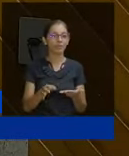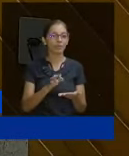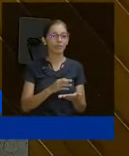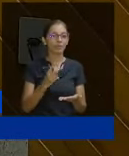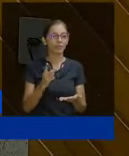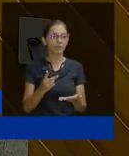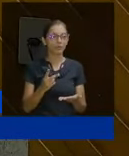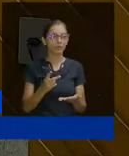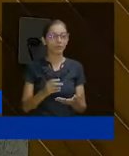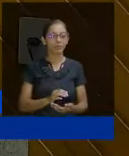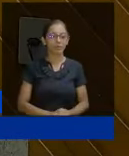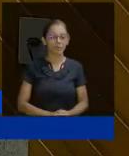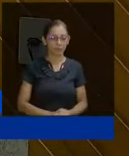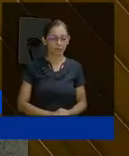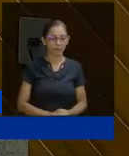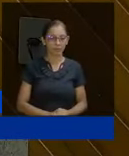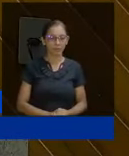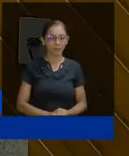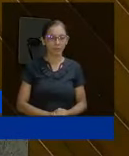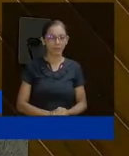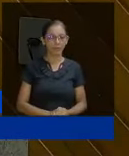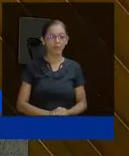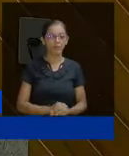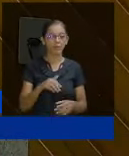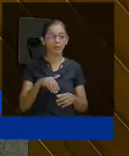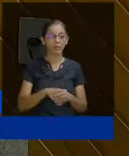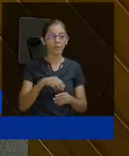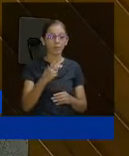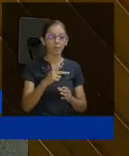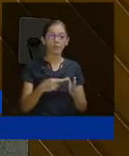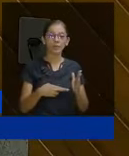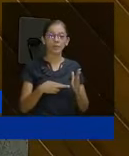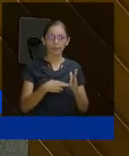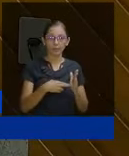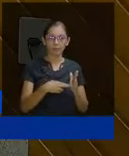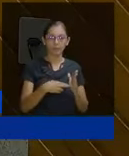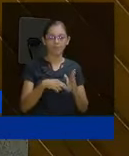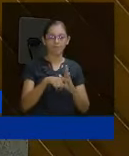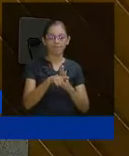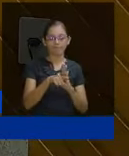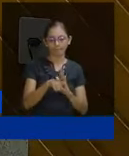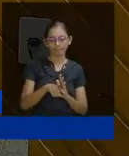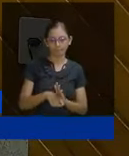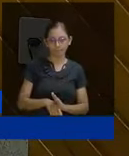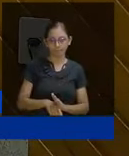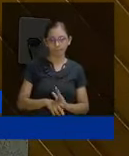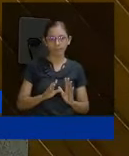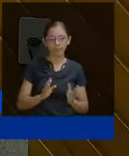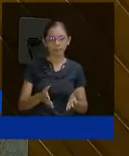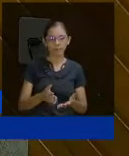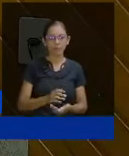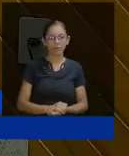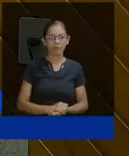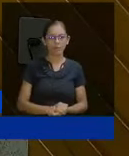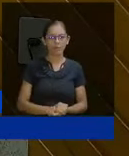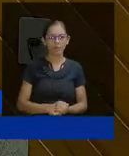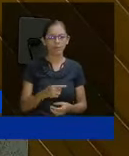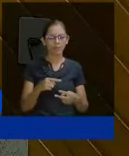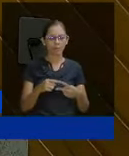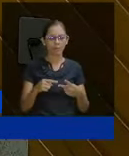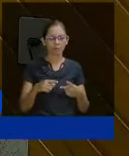O voto da eminente relatora, ela analisou as duas causas de inelegibilidades